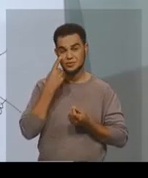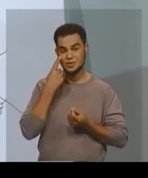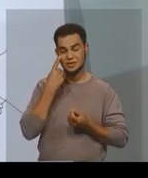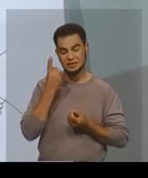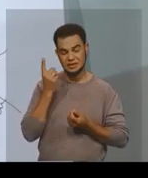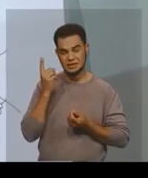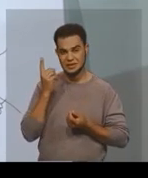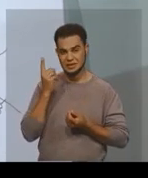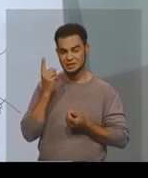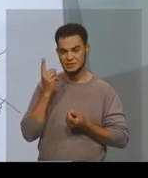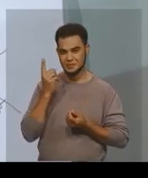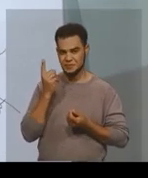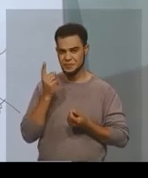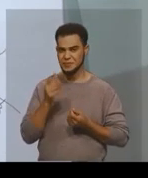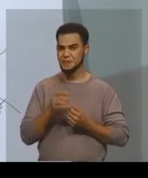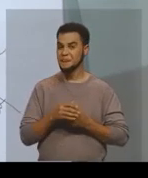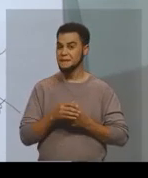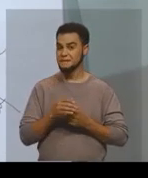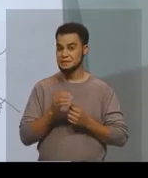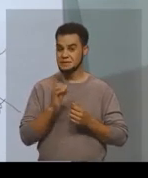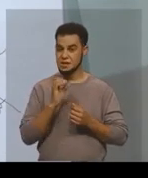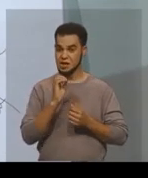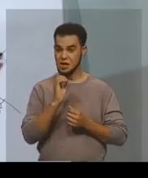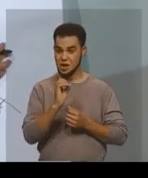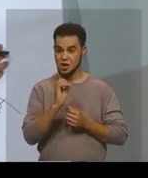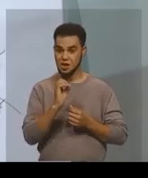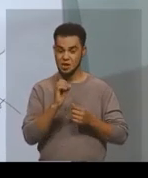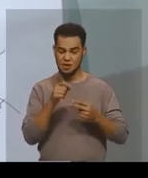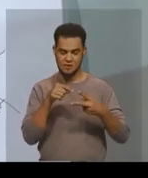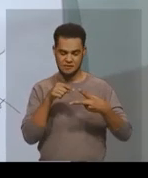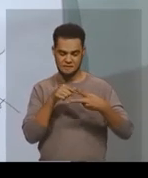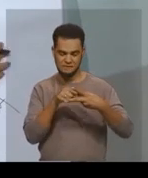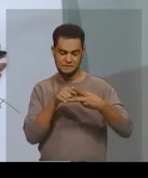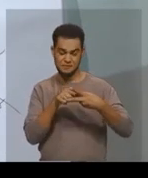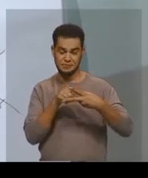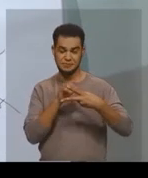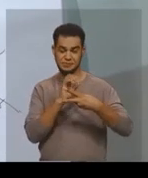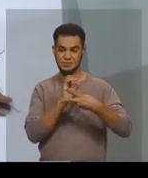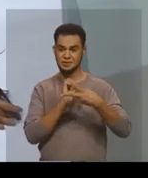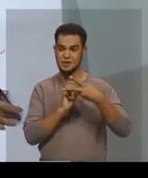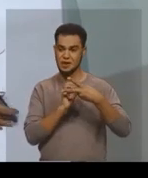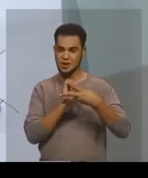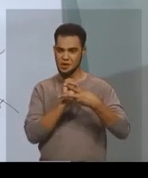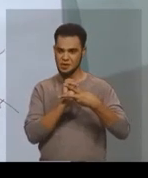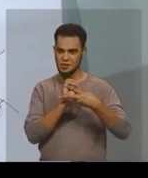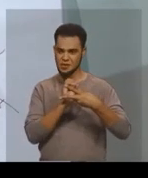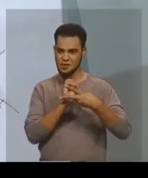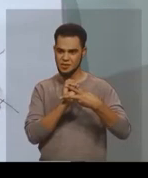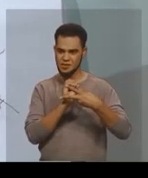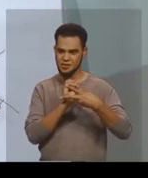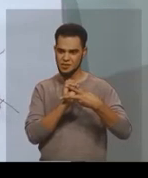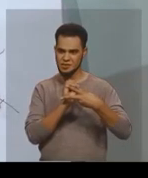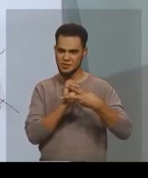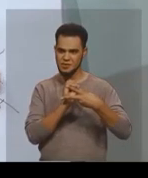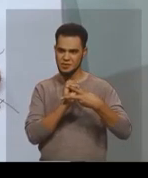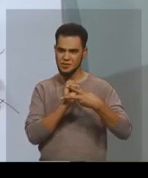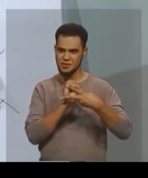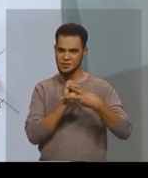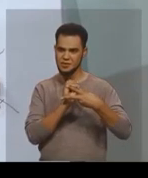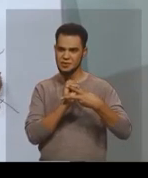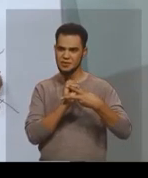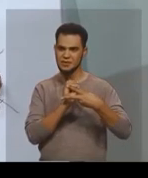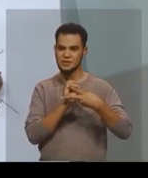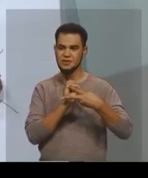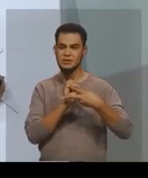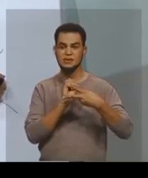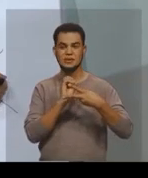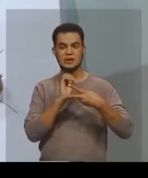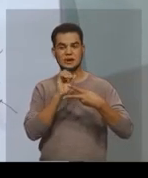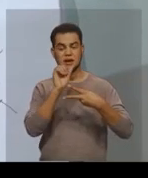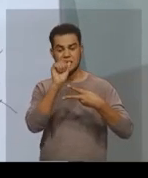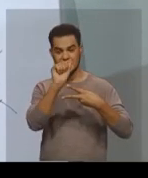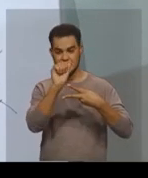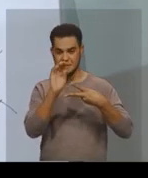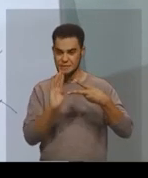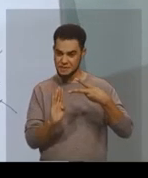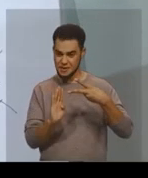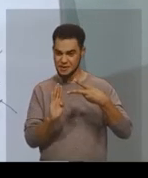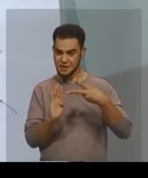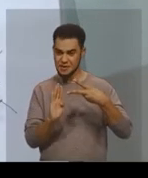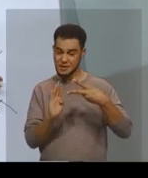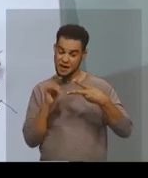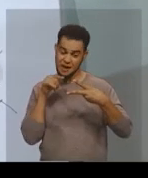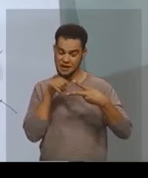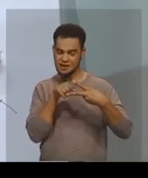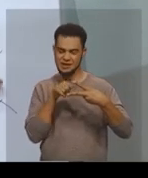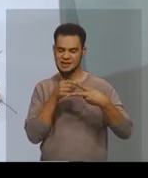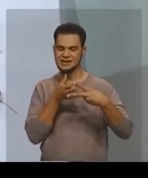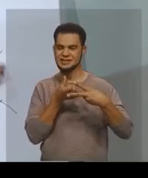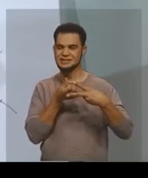de origem O, porque está no centro, na origem O, A e B. E aqui, ó, eu tenho 60